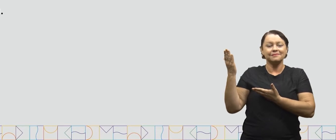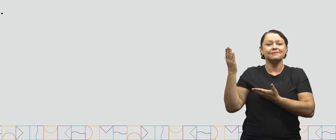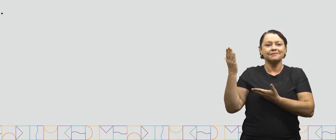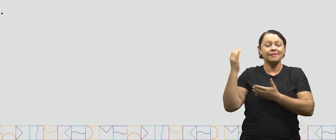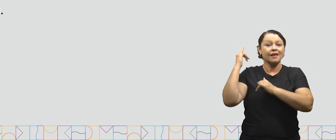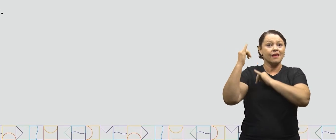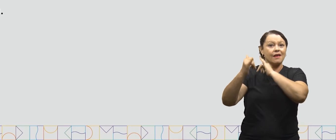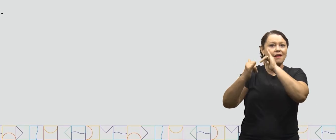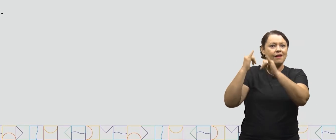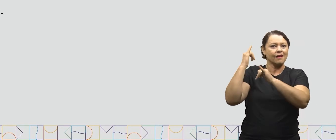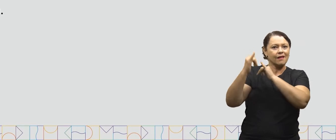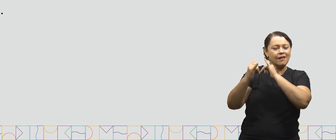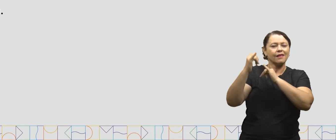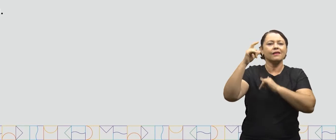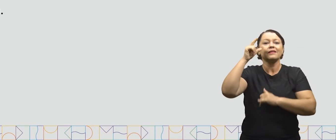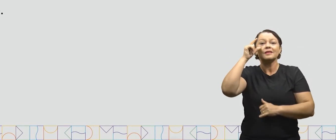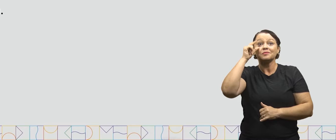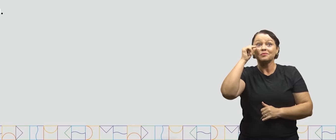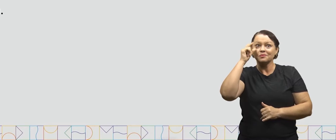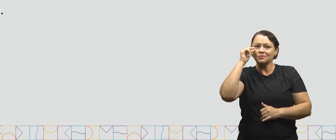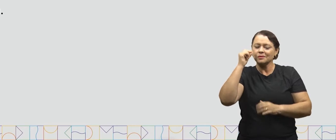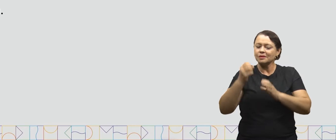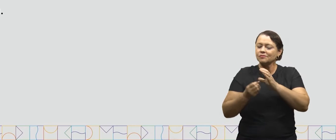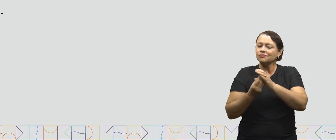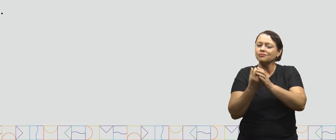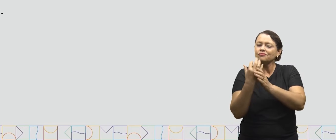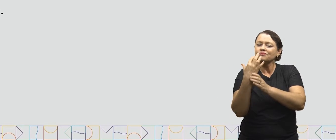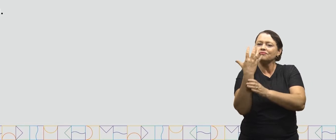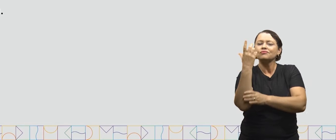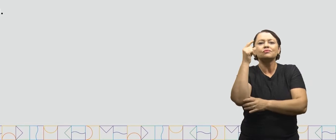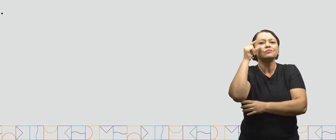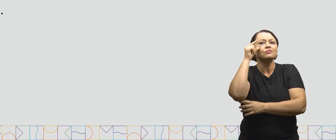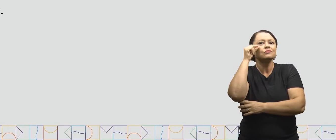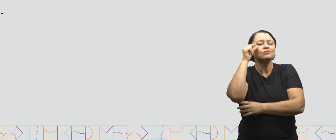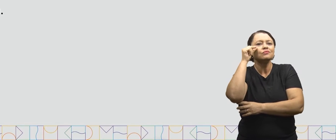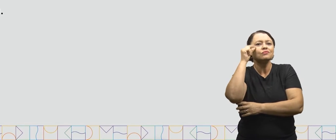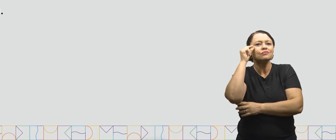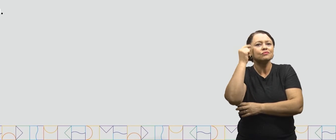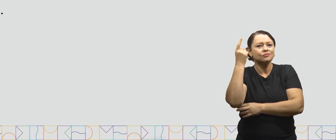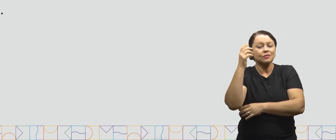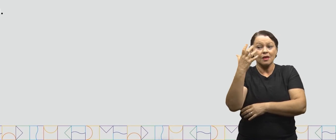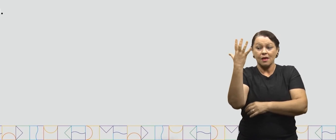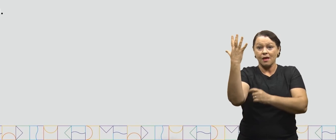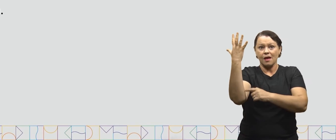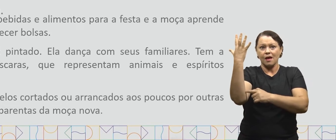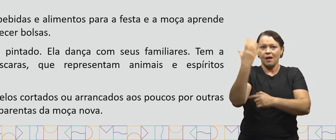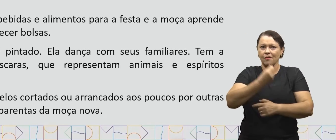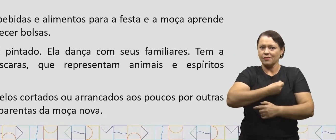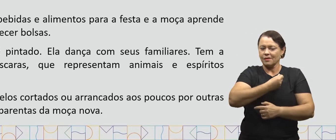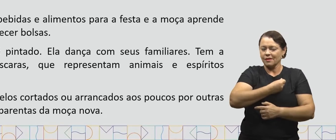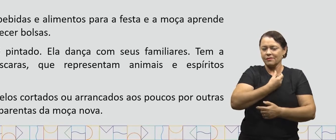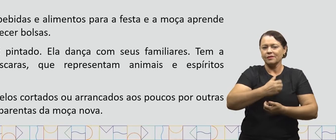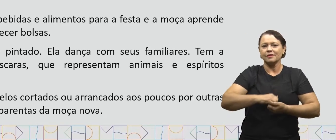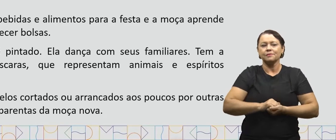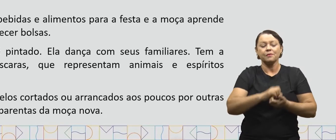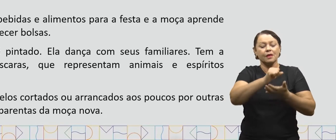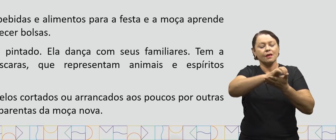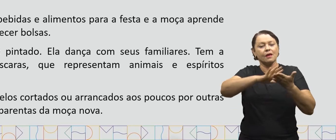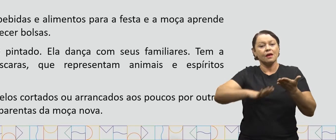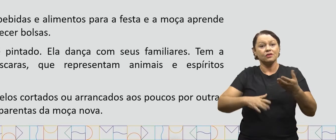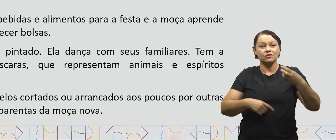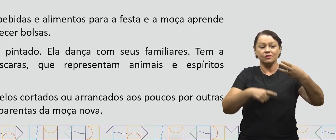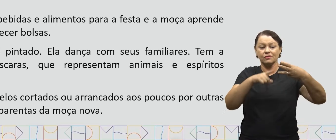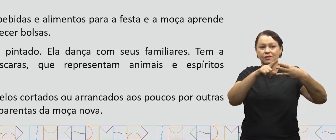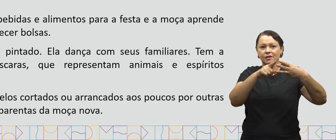ao Guaraná. Foi daí que nasceu a planta do Guaraná, a planta da vida para os Sateré Maué. Vamos à atividade